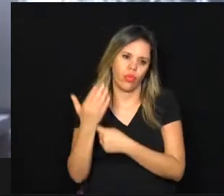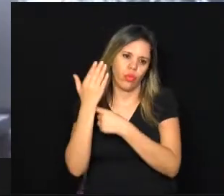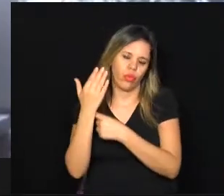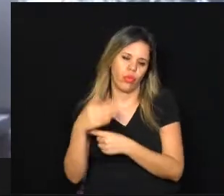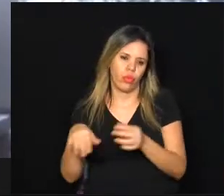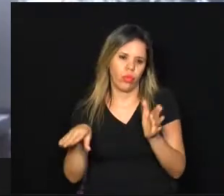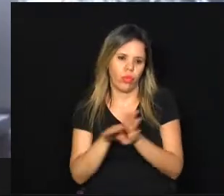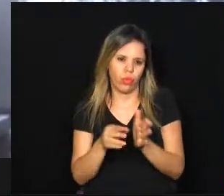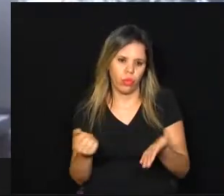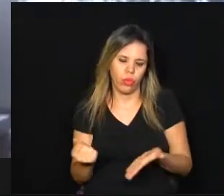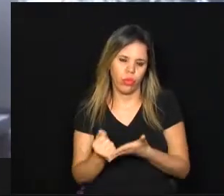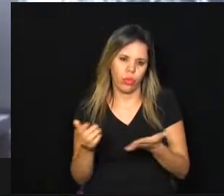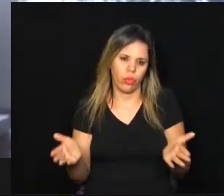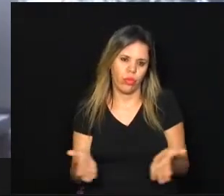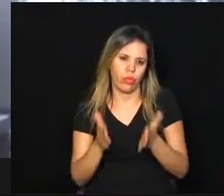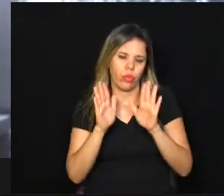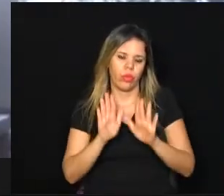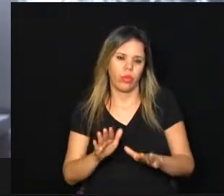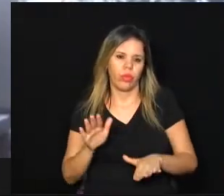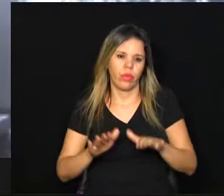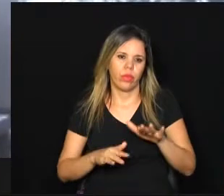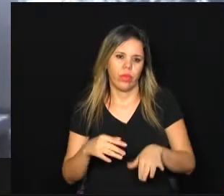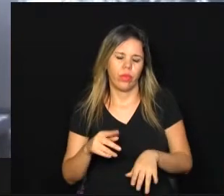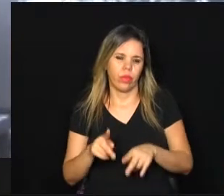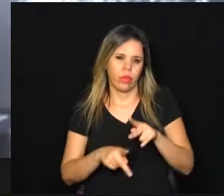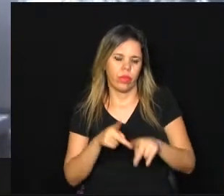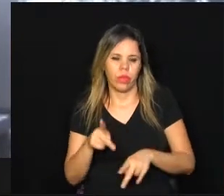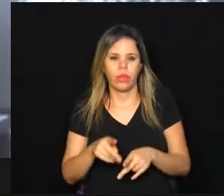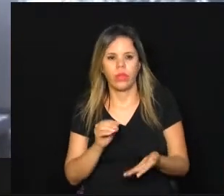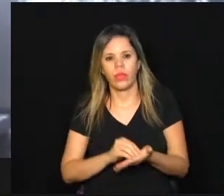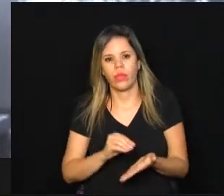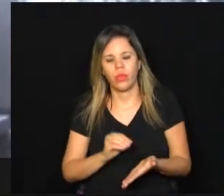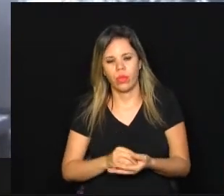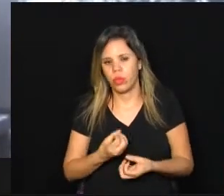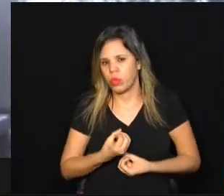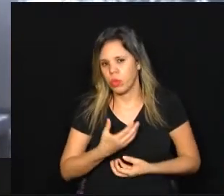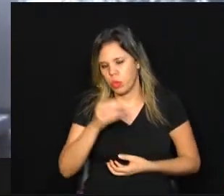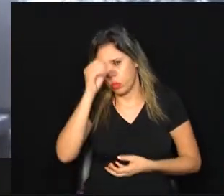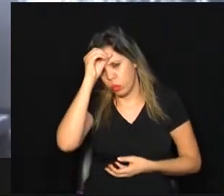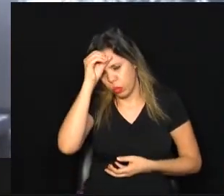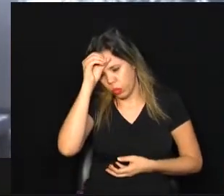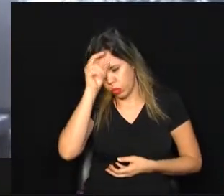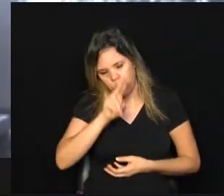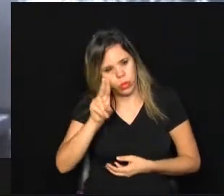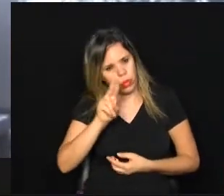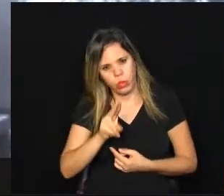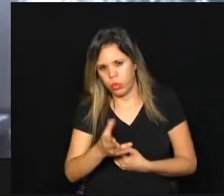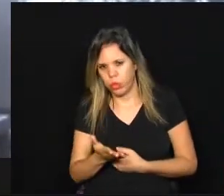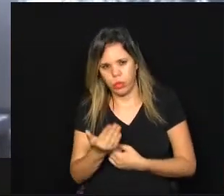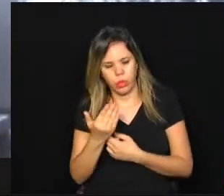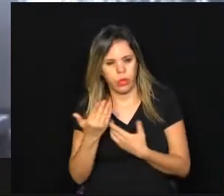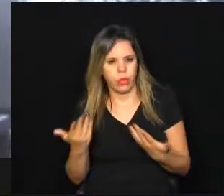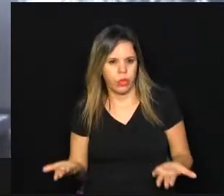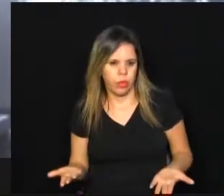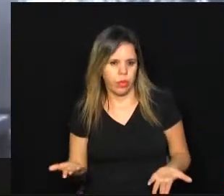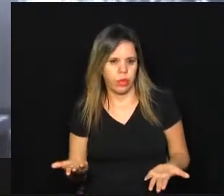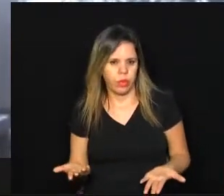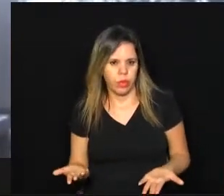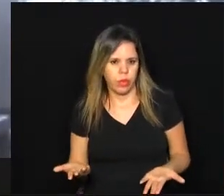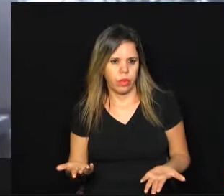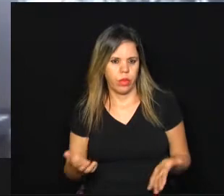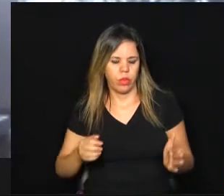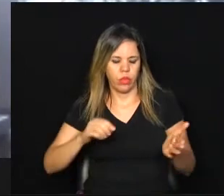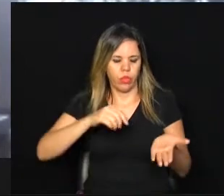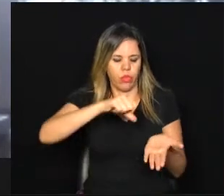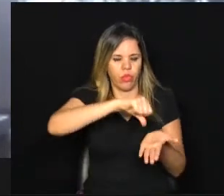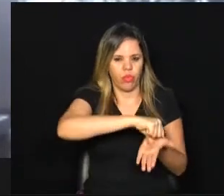para contribuir, mas muitas vezes as pessoas, por falta de informação, não sabem usar essa tecnologia. E aí, em vez de dar uma descarga, dá